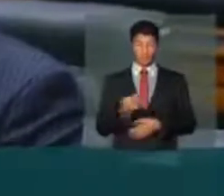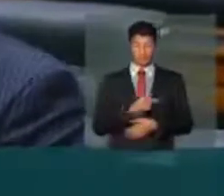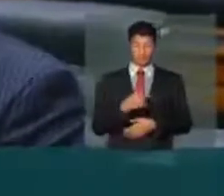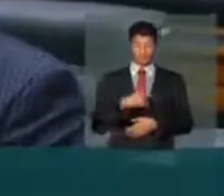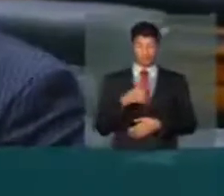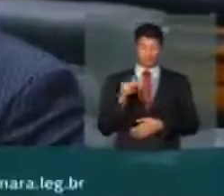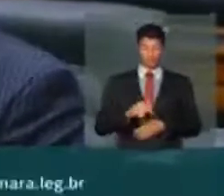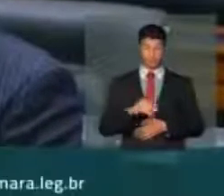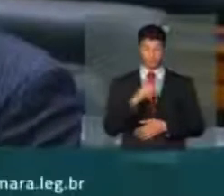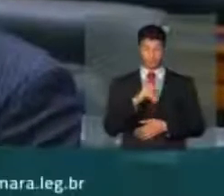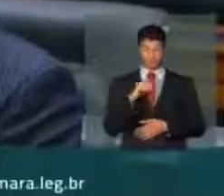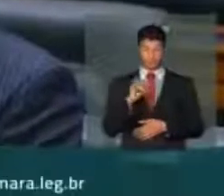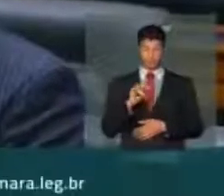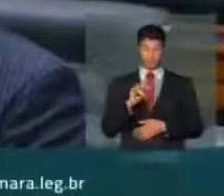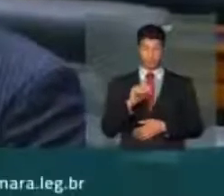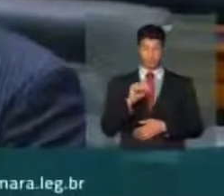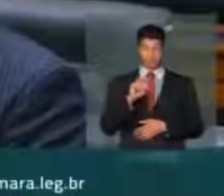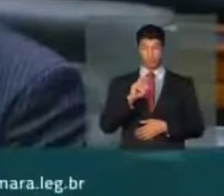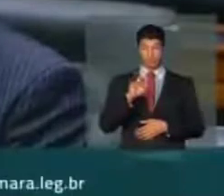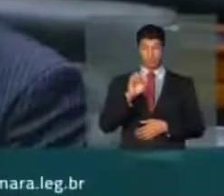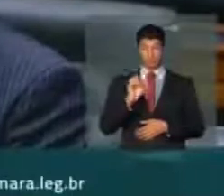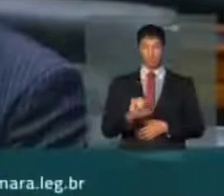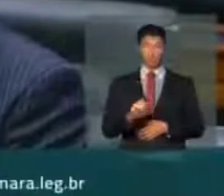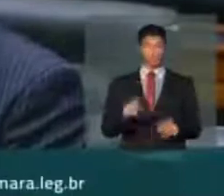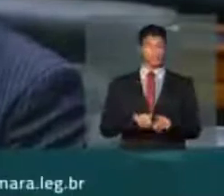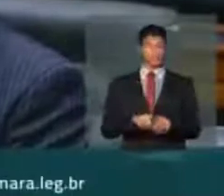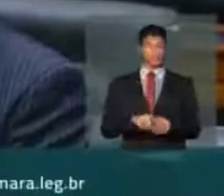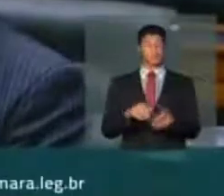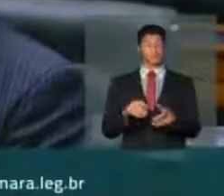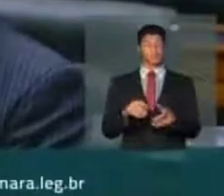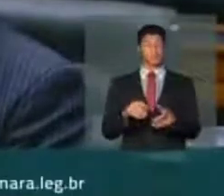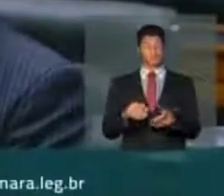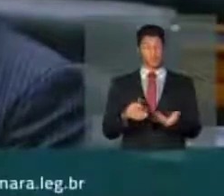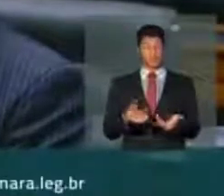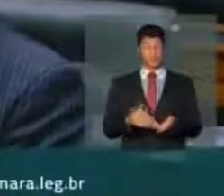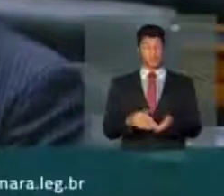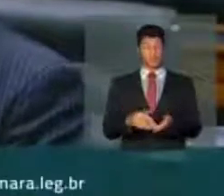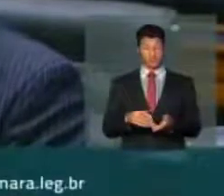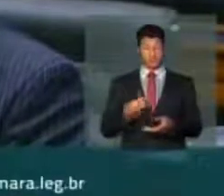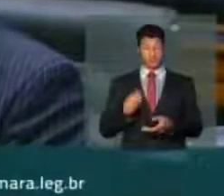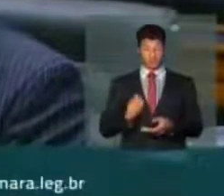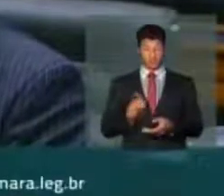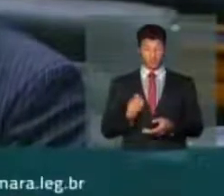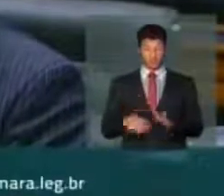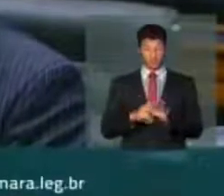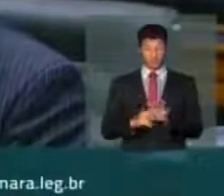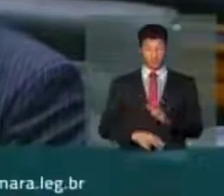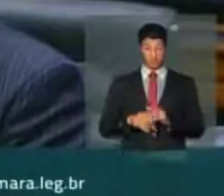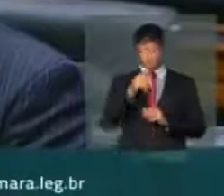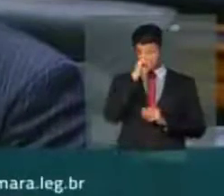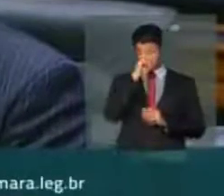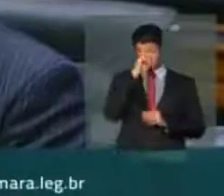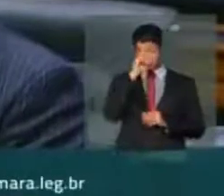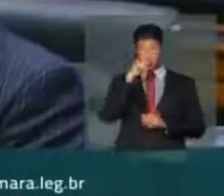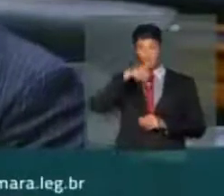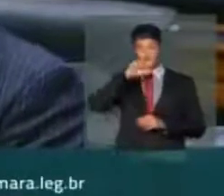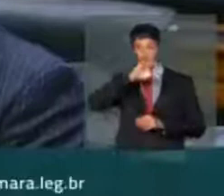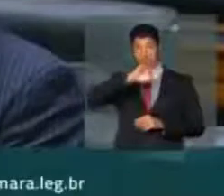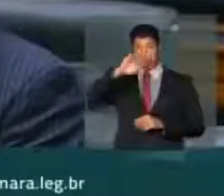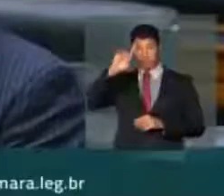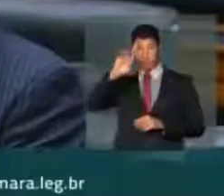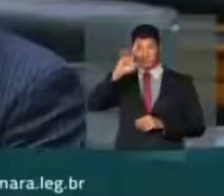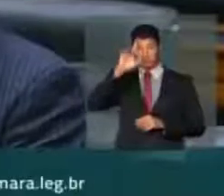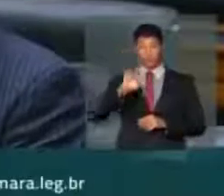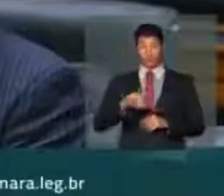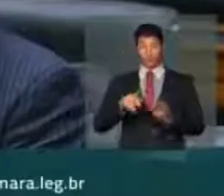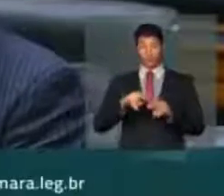na CPI das Ordens e Próteses, da máfia das Ordens e Próteses, a presença do Hospital Mãe de Deus, da sua diretoria,